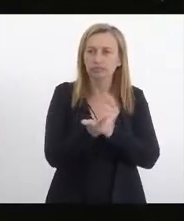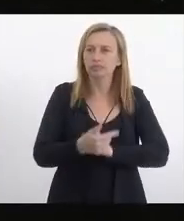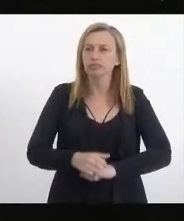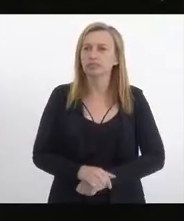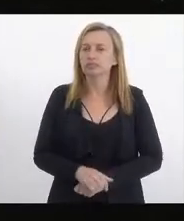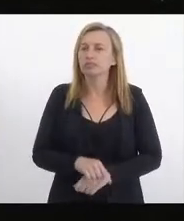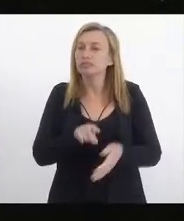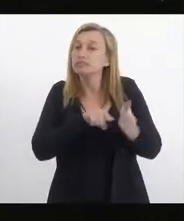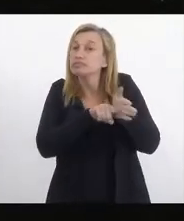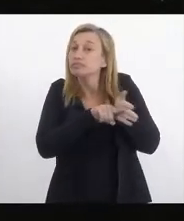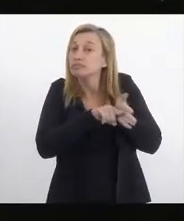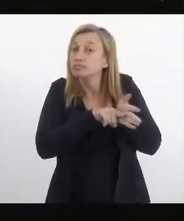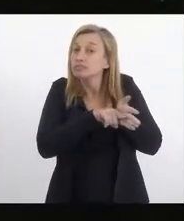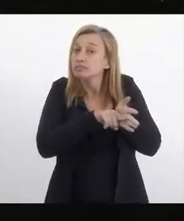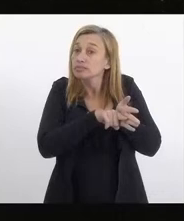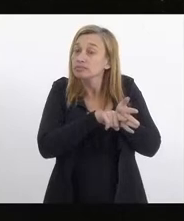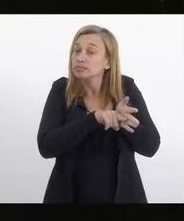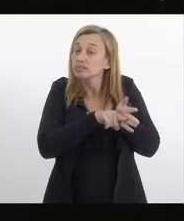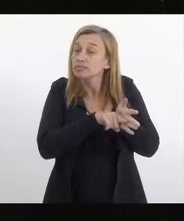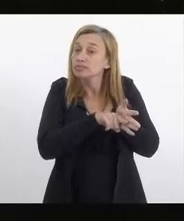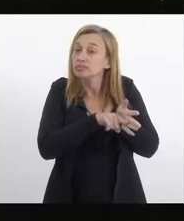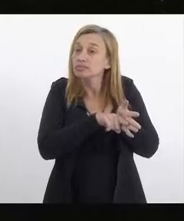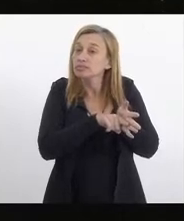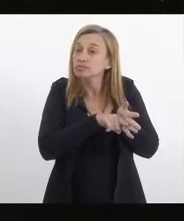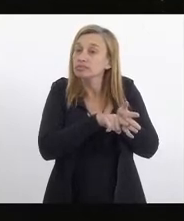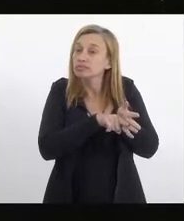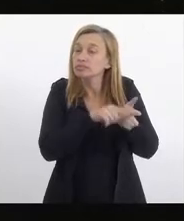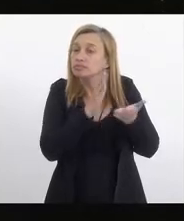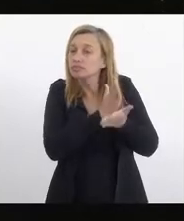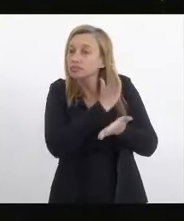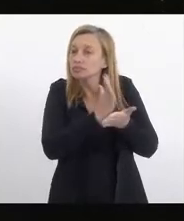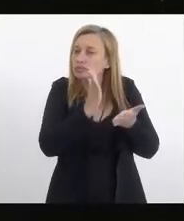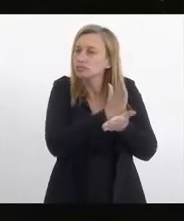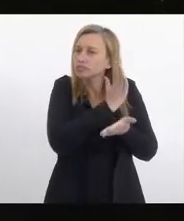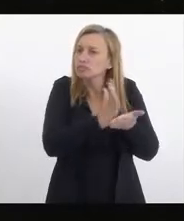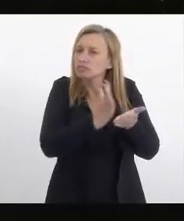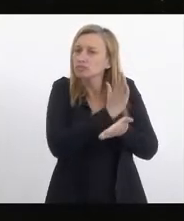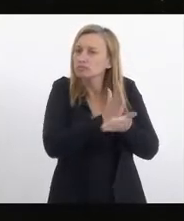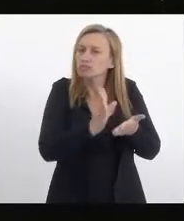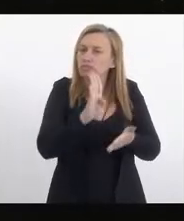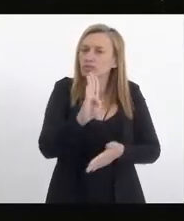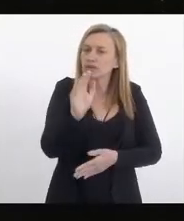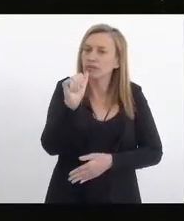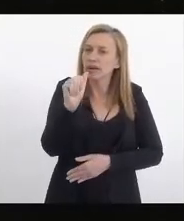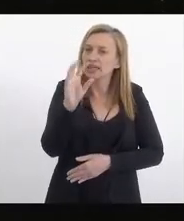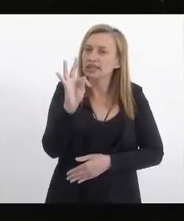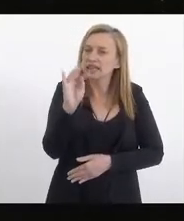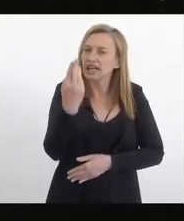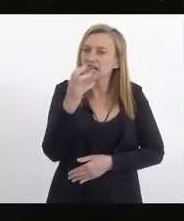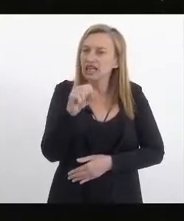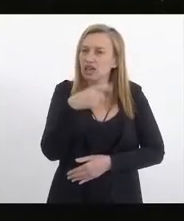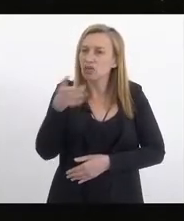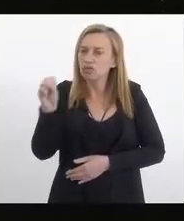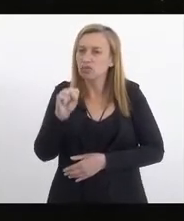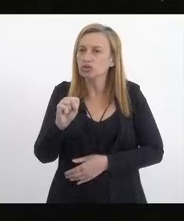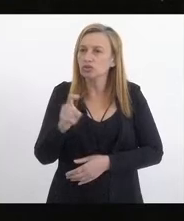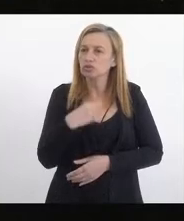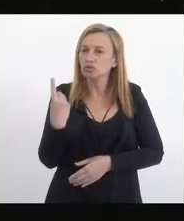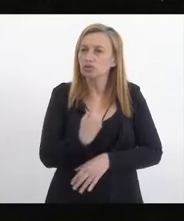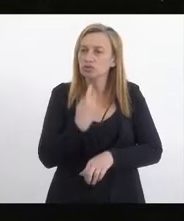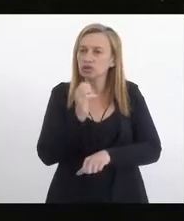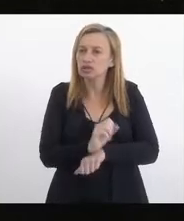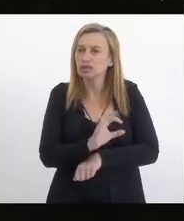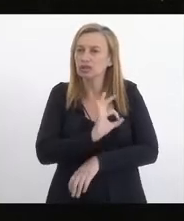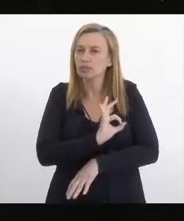fazer fiscalizações em alguns batalhões do nosso Estado,